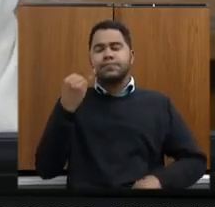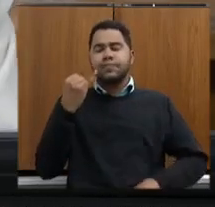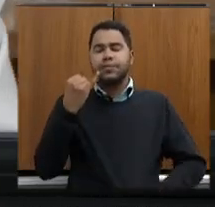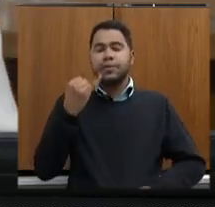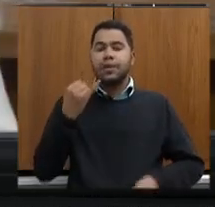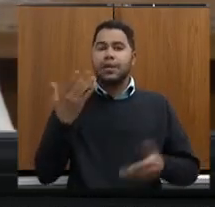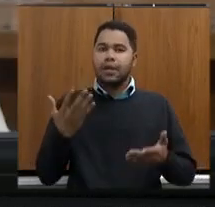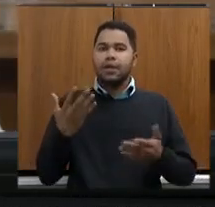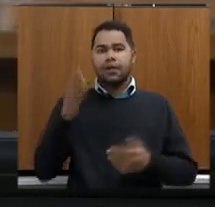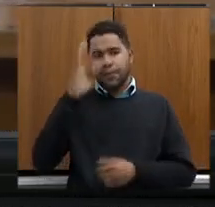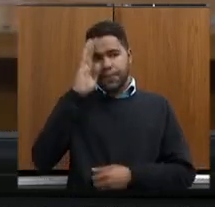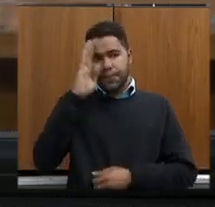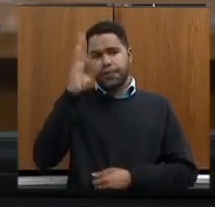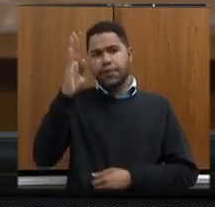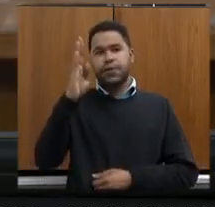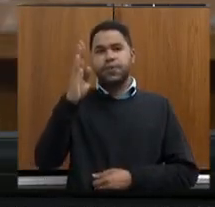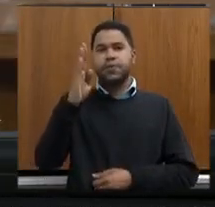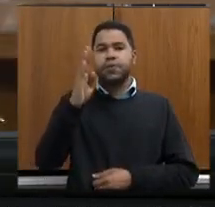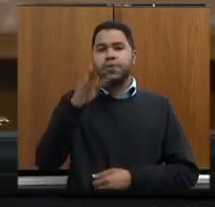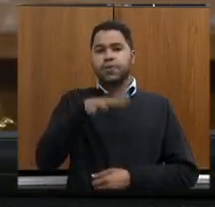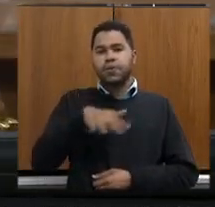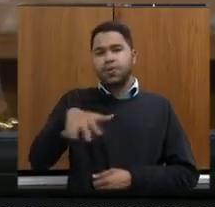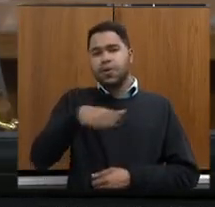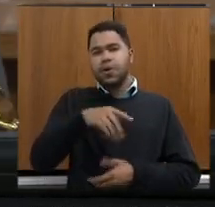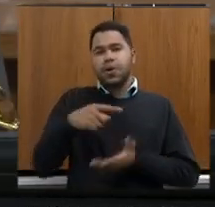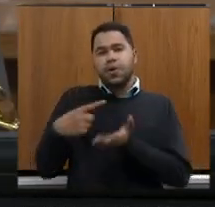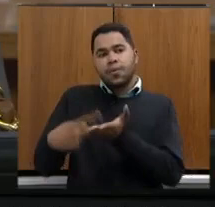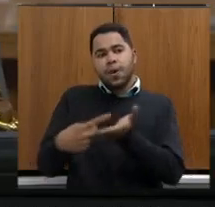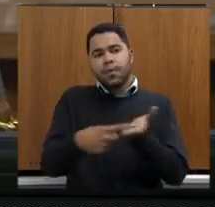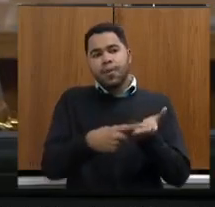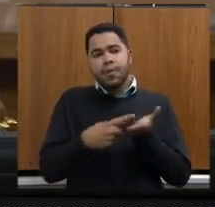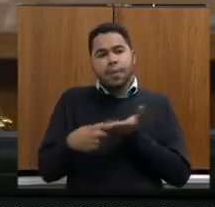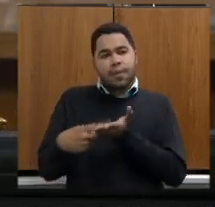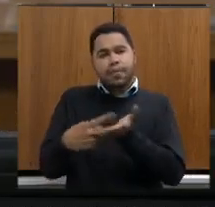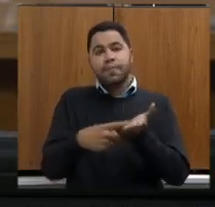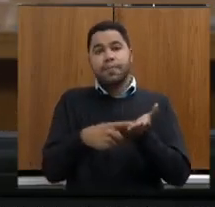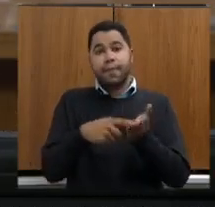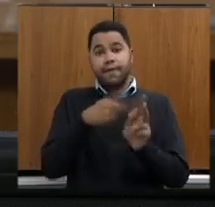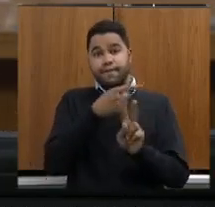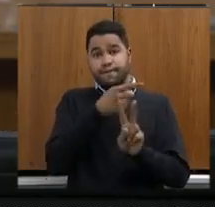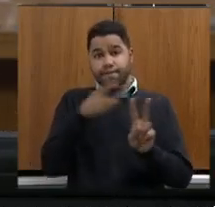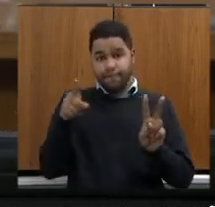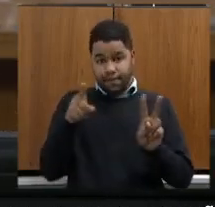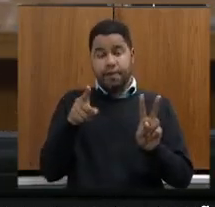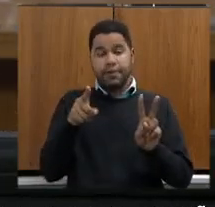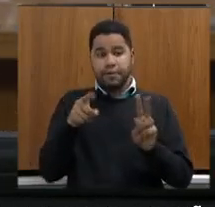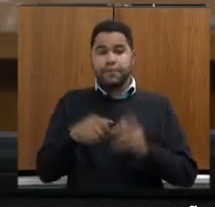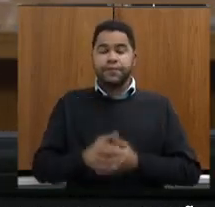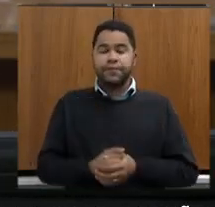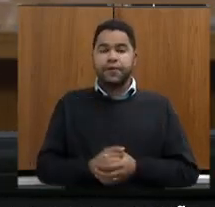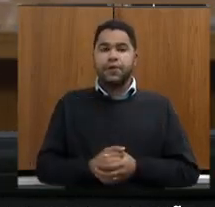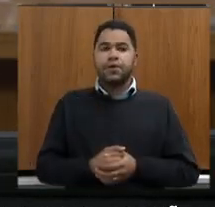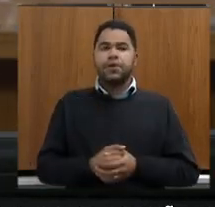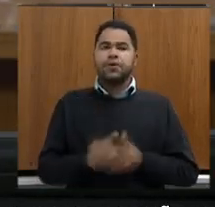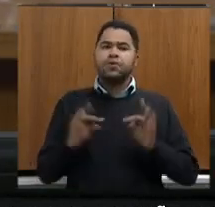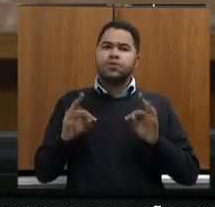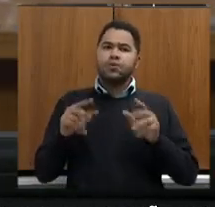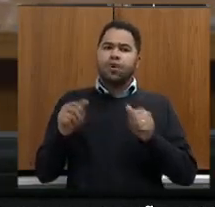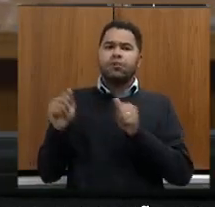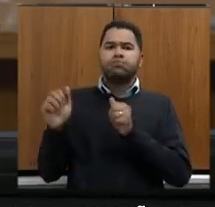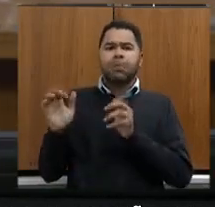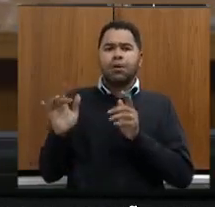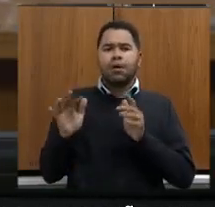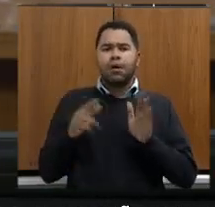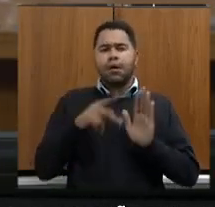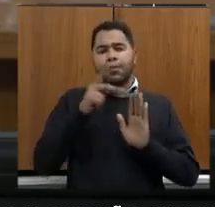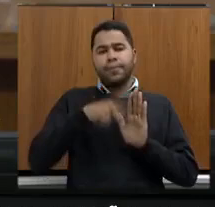tema que tem sido priorizado no âmbito do acordo da Vale foi né Toda a execução de